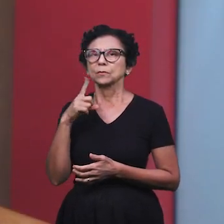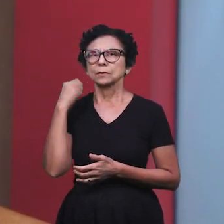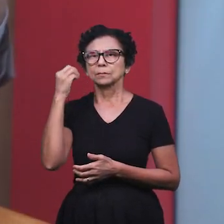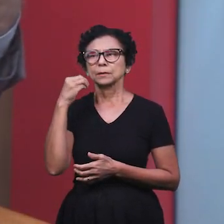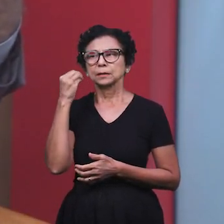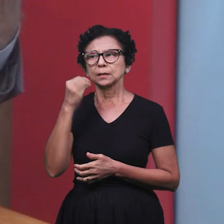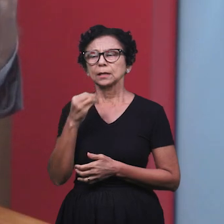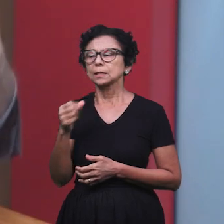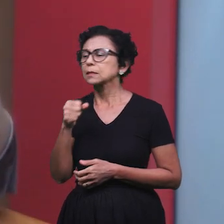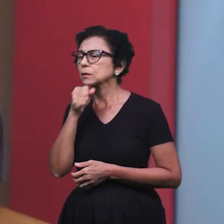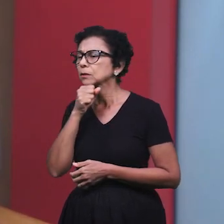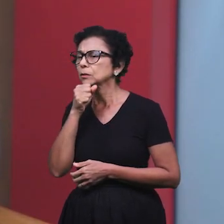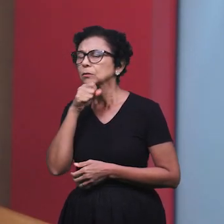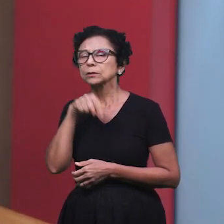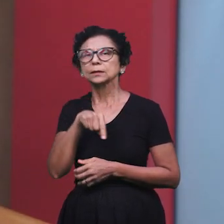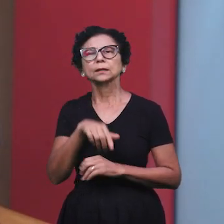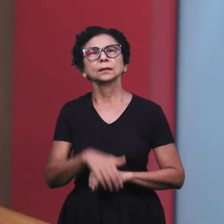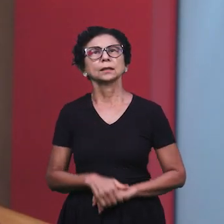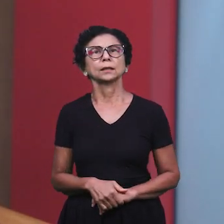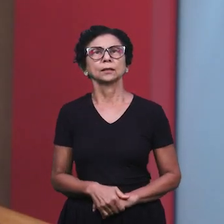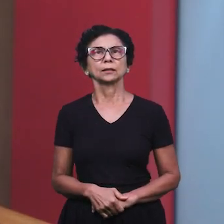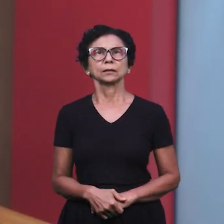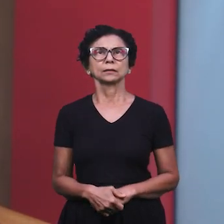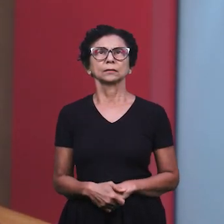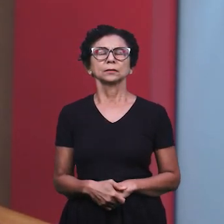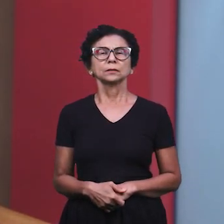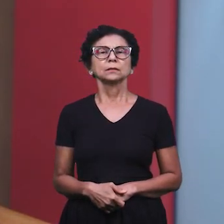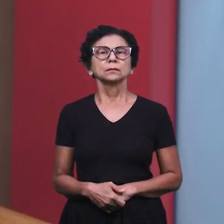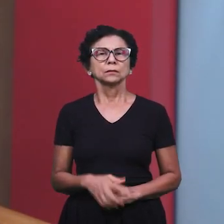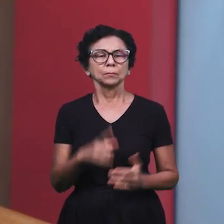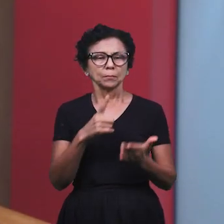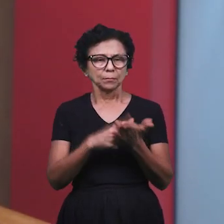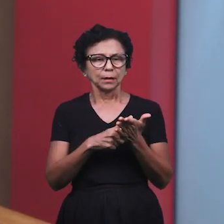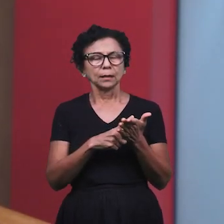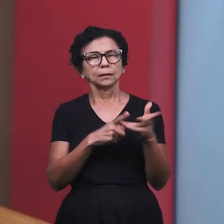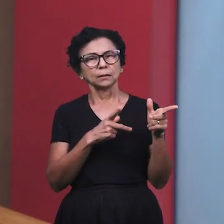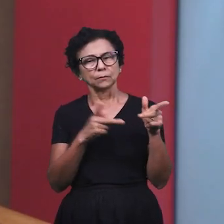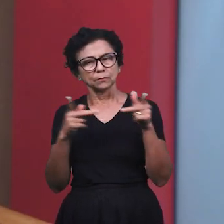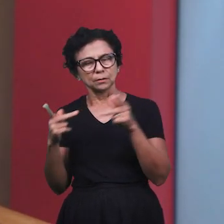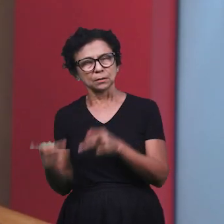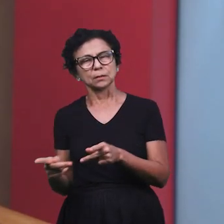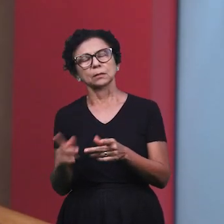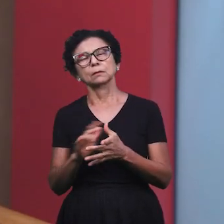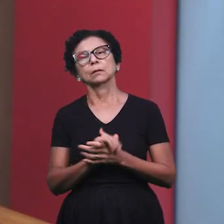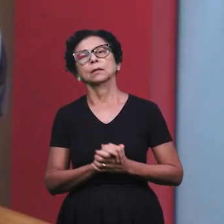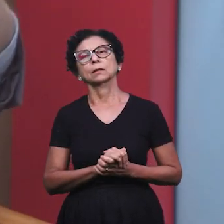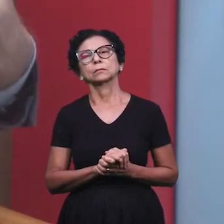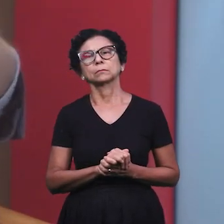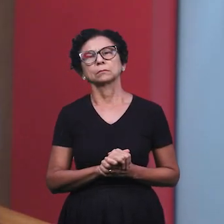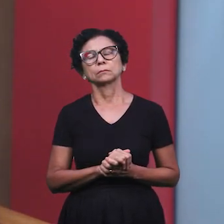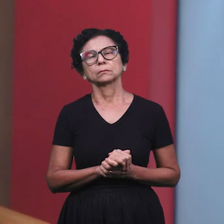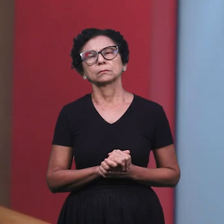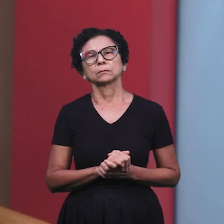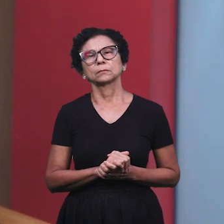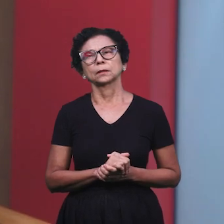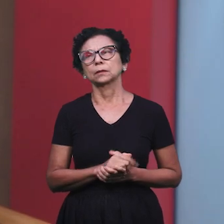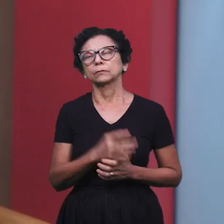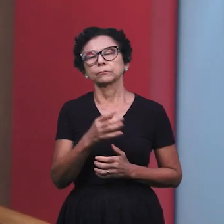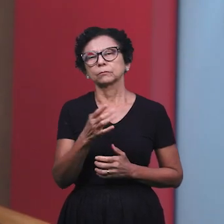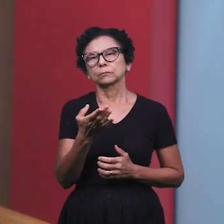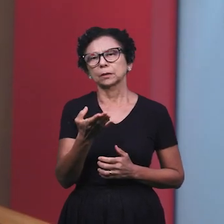saíram renovados. Exatamente. Então, marca uma visita nesse formato, ou seja,